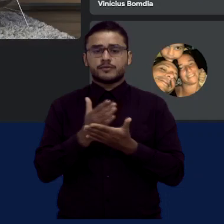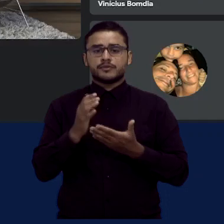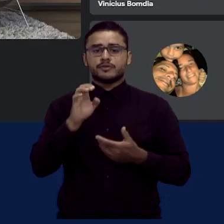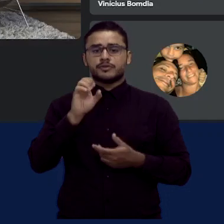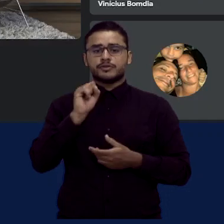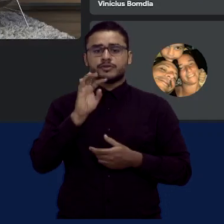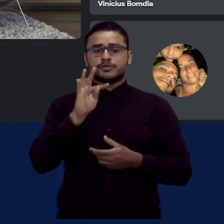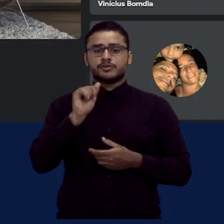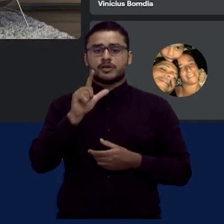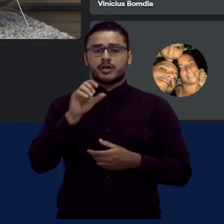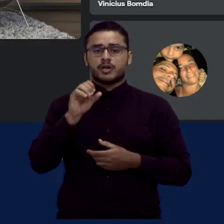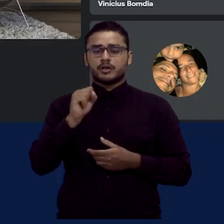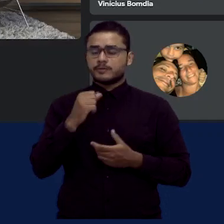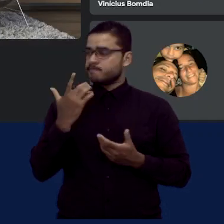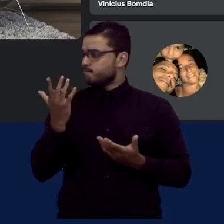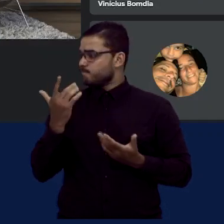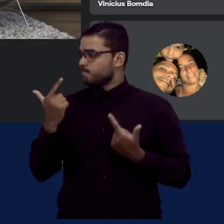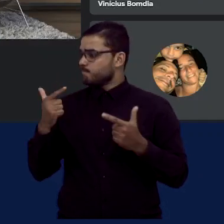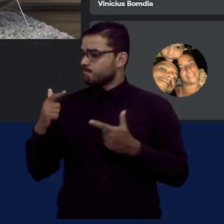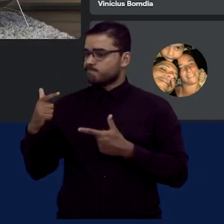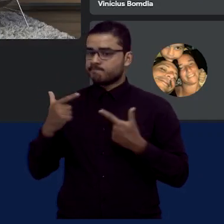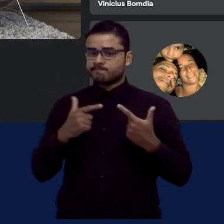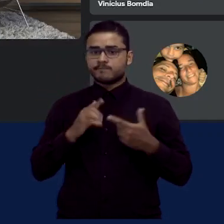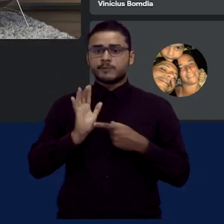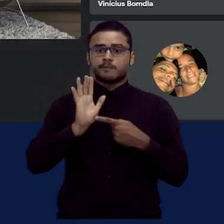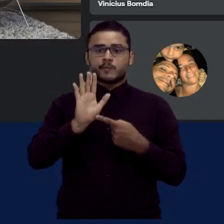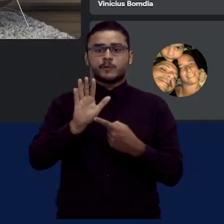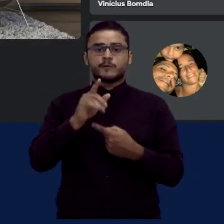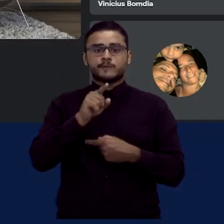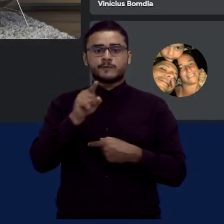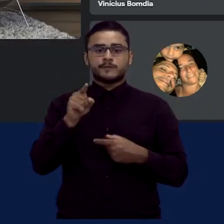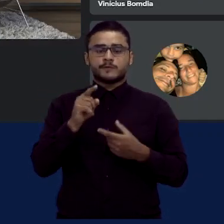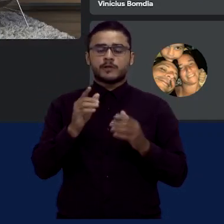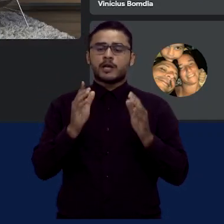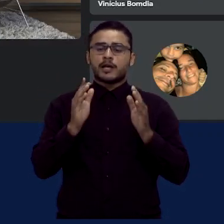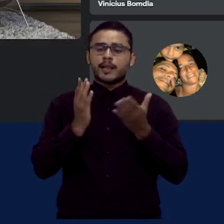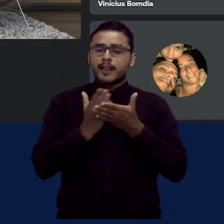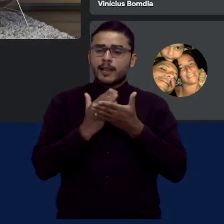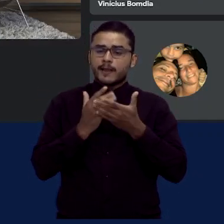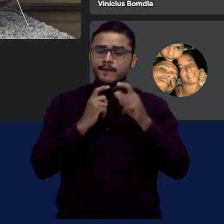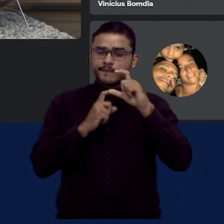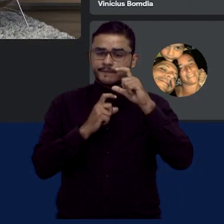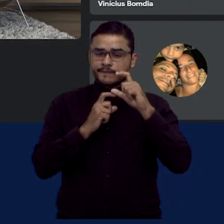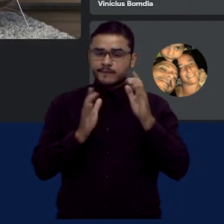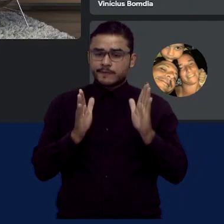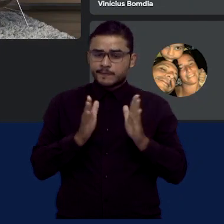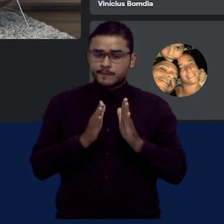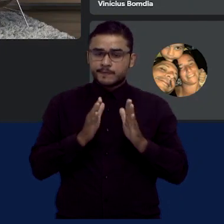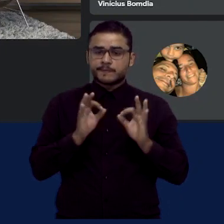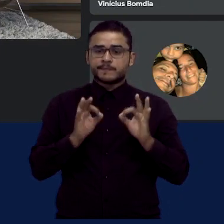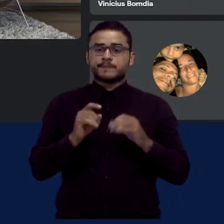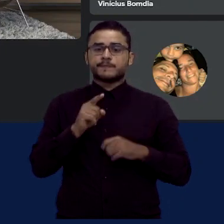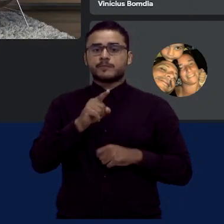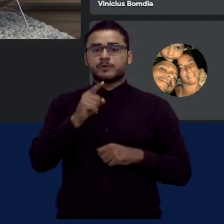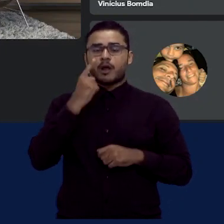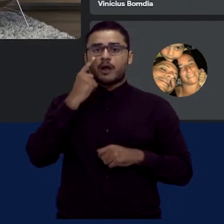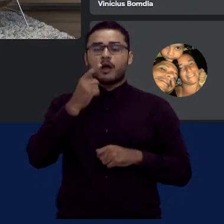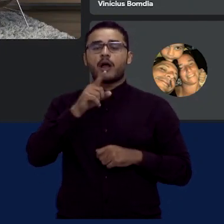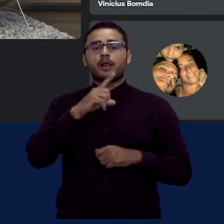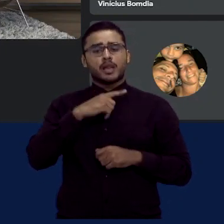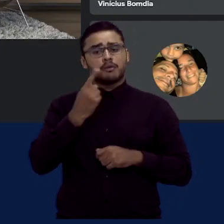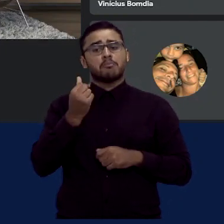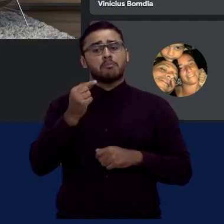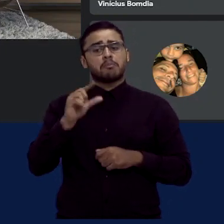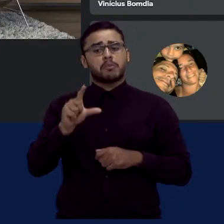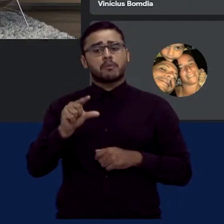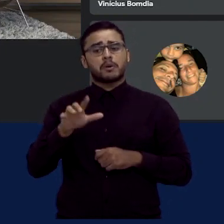pequenininho, infelizmente não tenho nenhuma cópia aqui comigo, mas ela é de tamanho pequenininho, tem um preço acessível e tenta apresentar